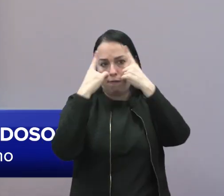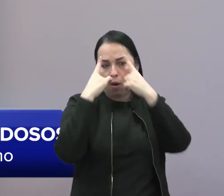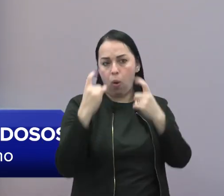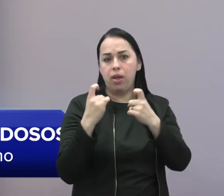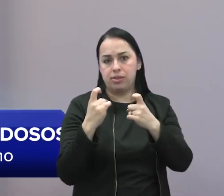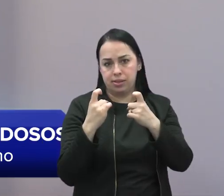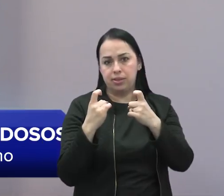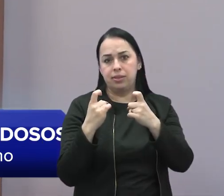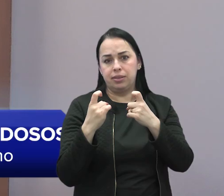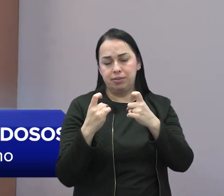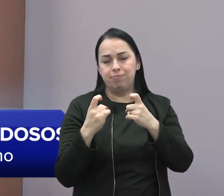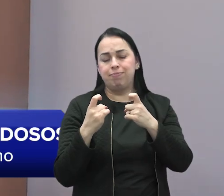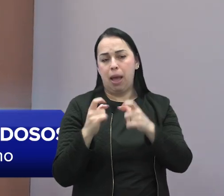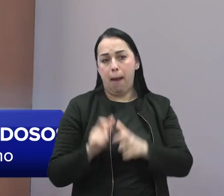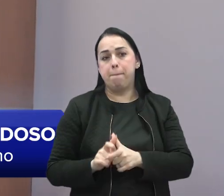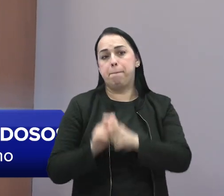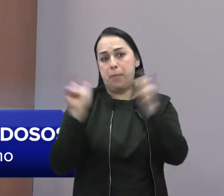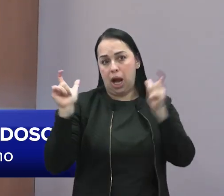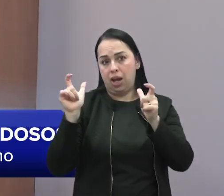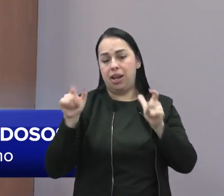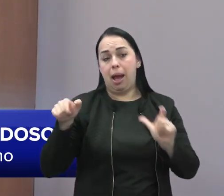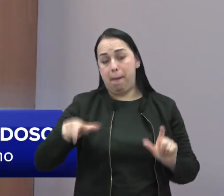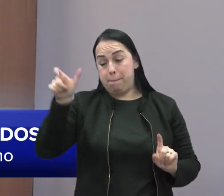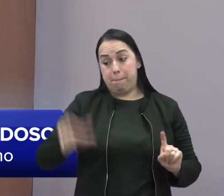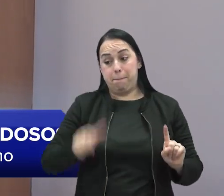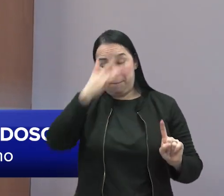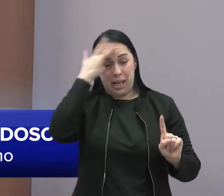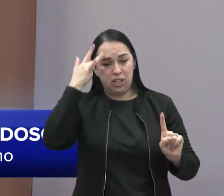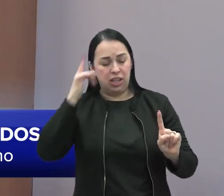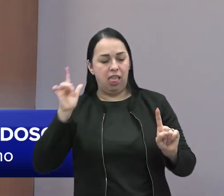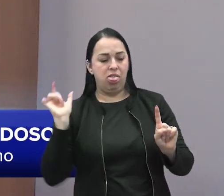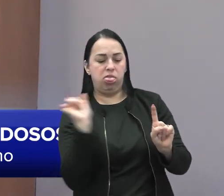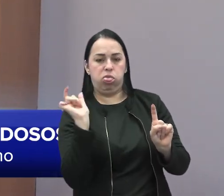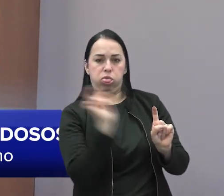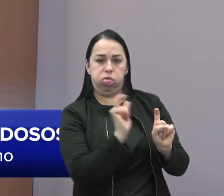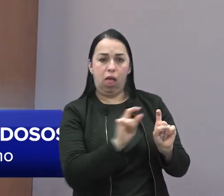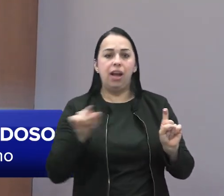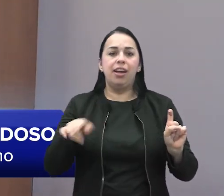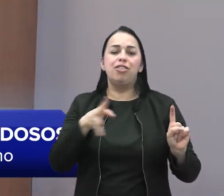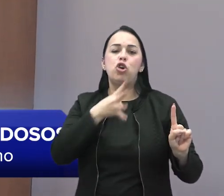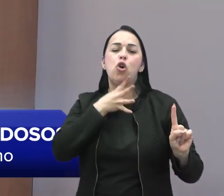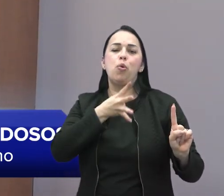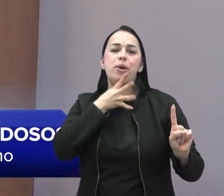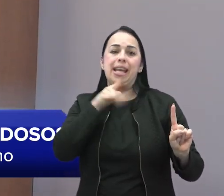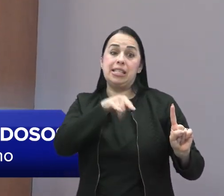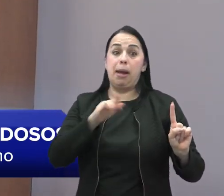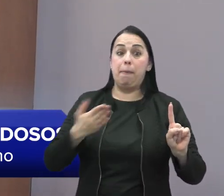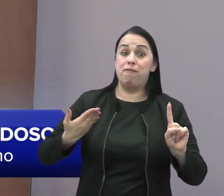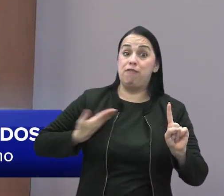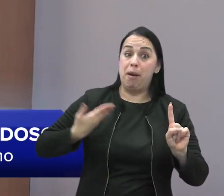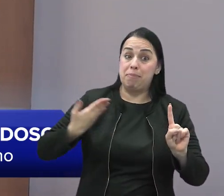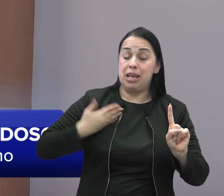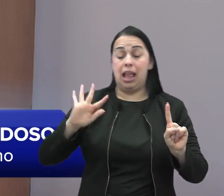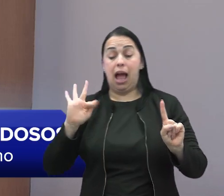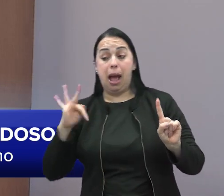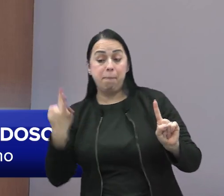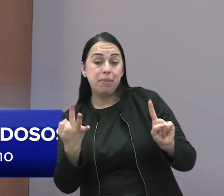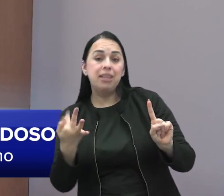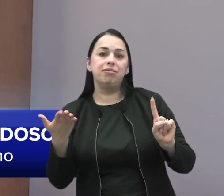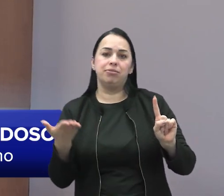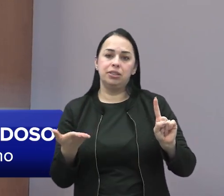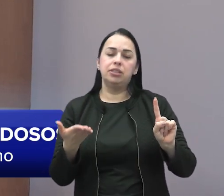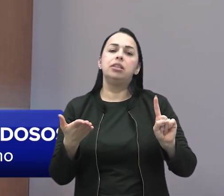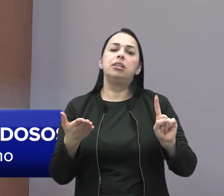pessoa idosa, geralmente o agressor é muito próximo, é pessoa conhecida, é parente próximo da pessoa